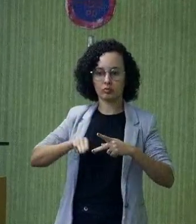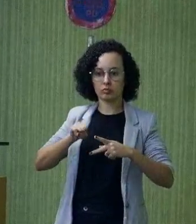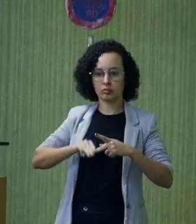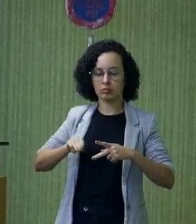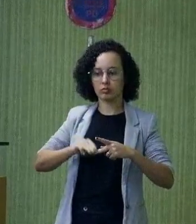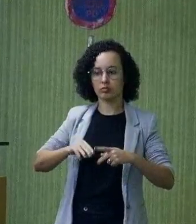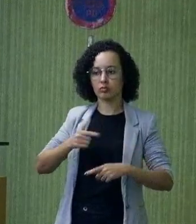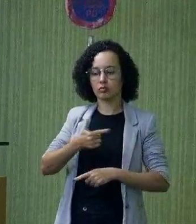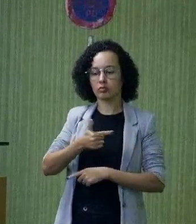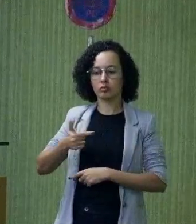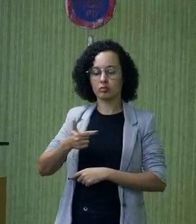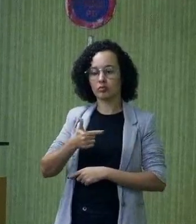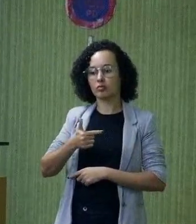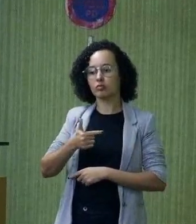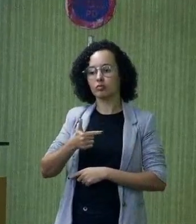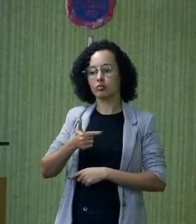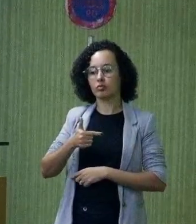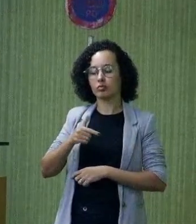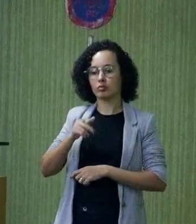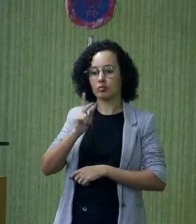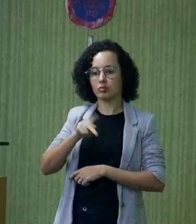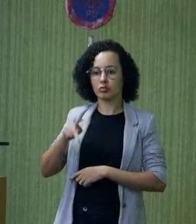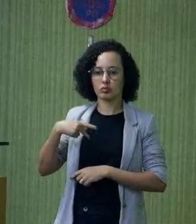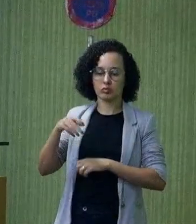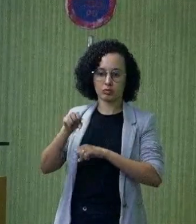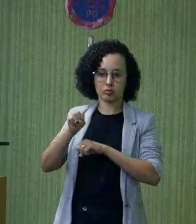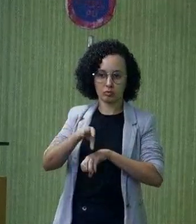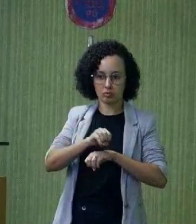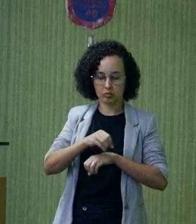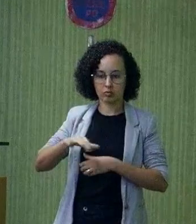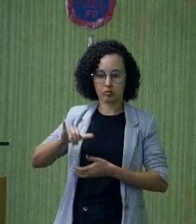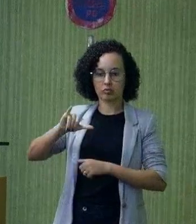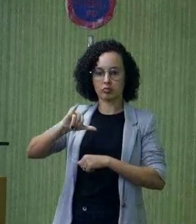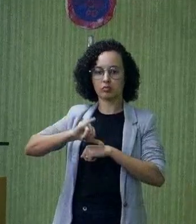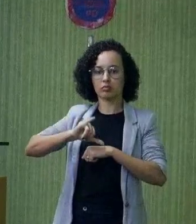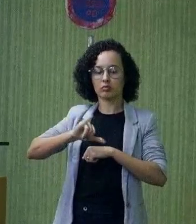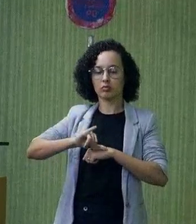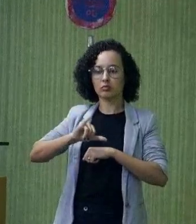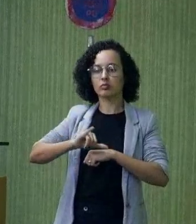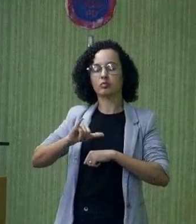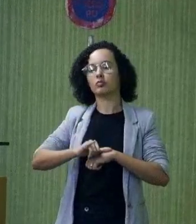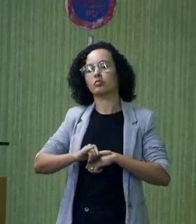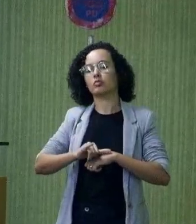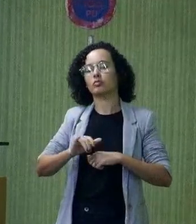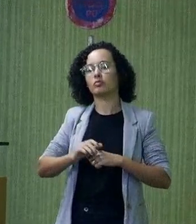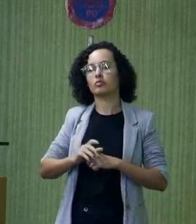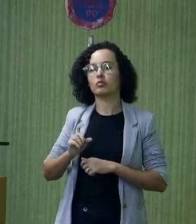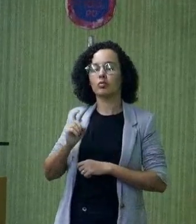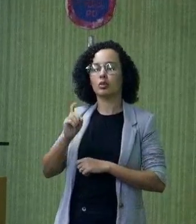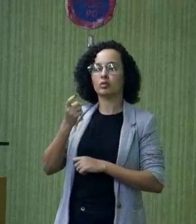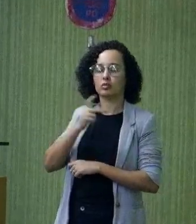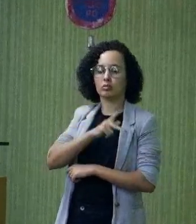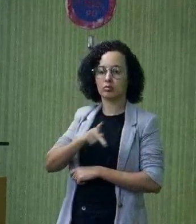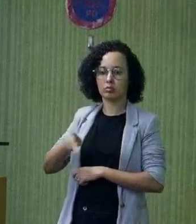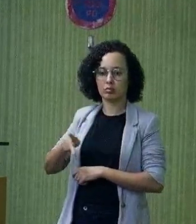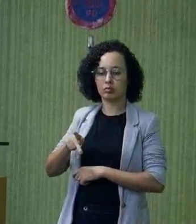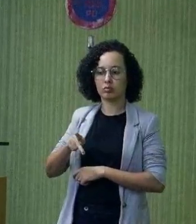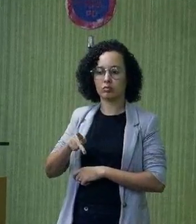Justiça de defesa e educação da capital ex-presidente da nossa Associação do Ministério Público de Pernambuco